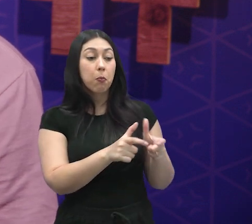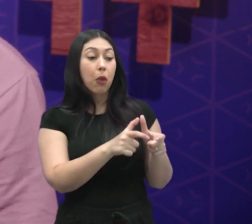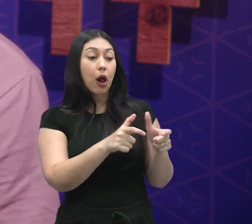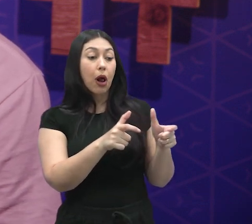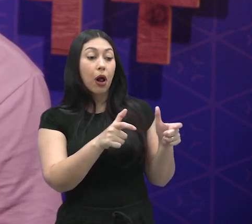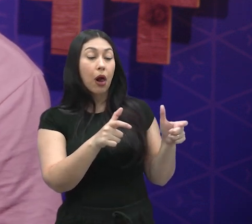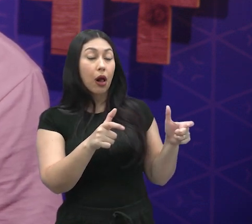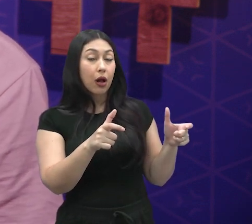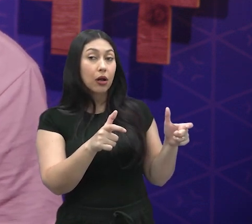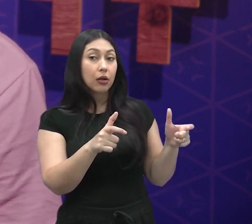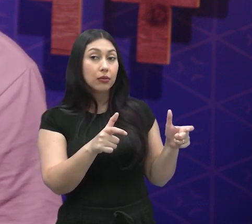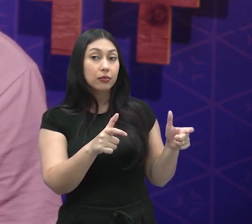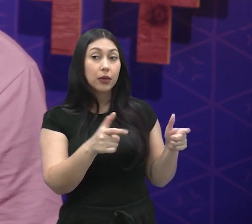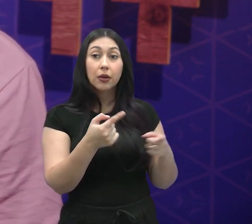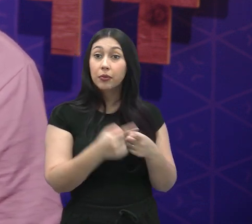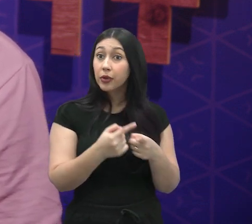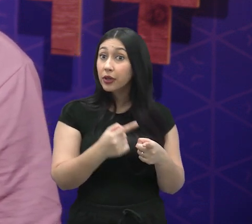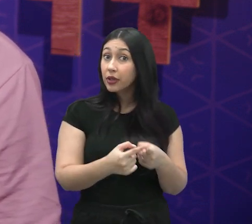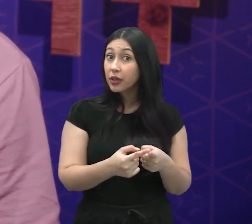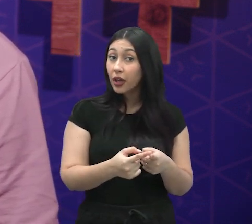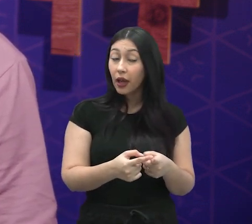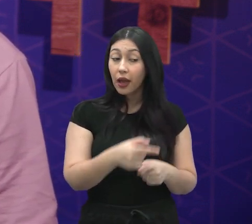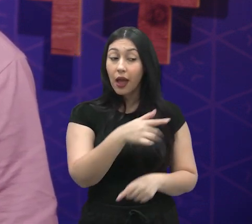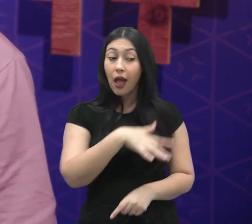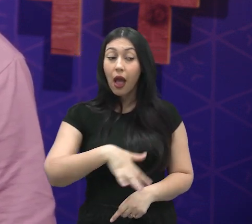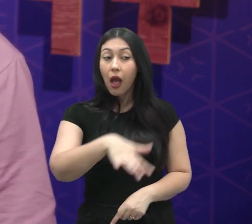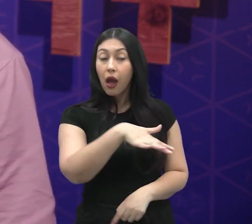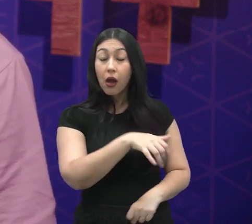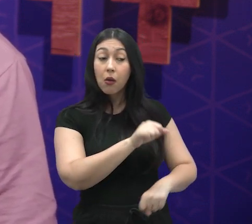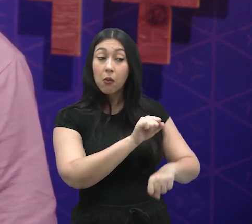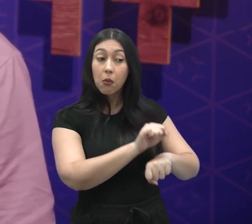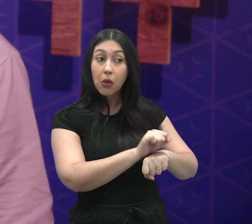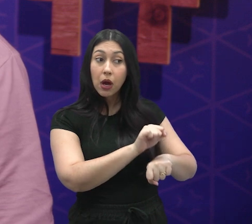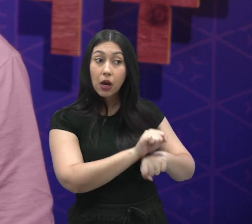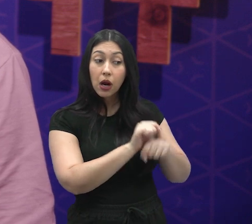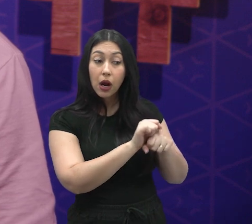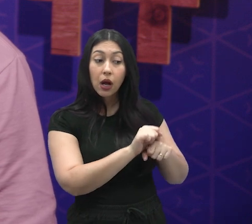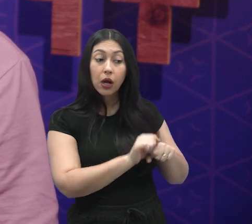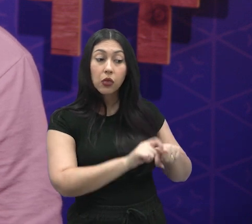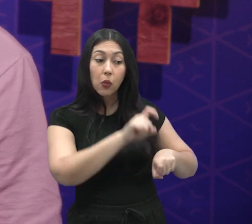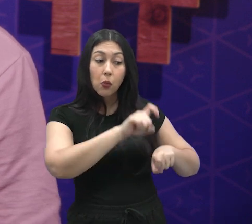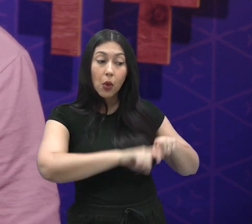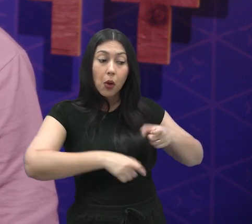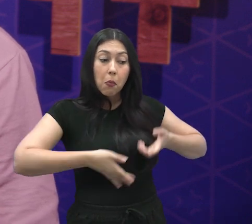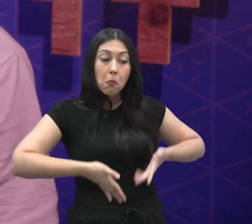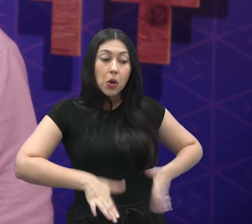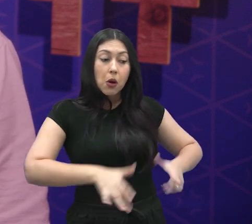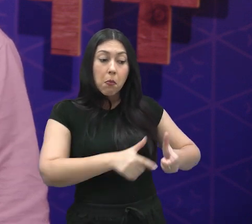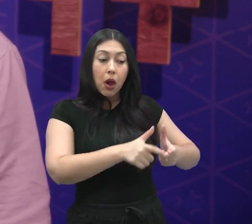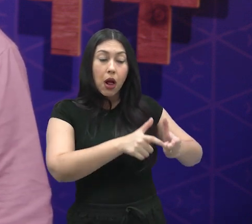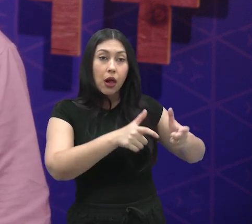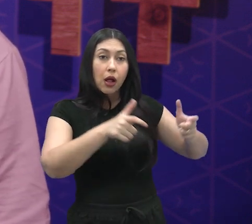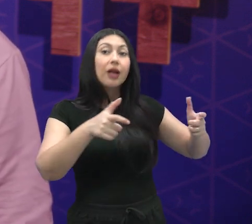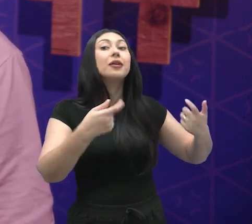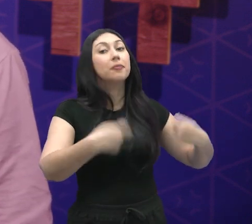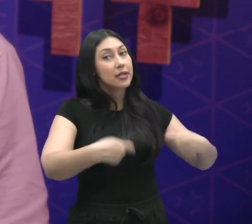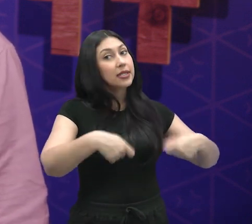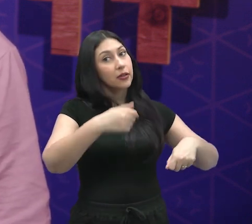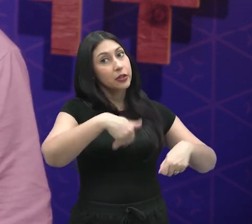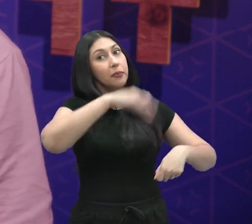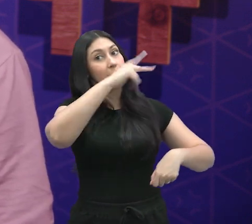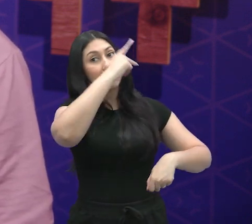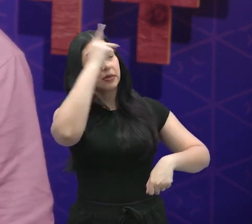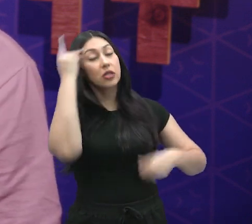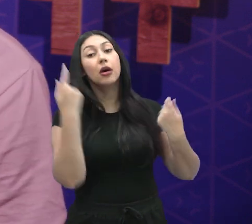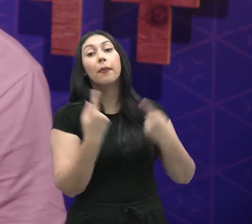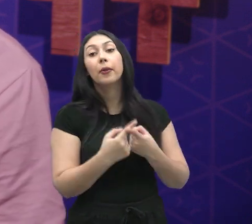de indivíduos, porque eles ficavam mais parados e aí se reproduziam mais e tinha que ter mais mão de obra, porque